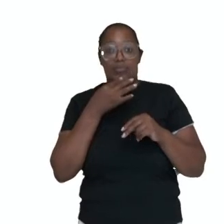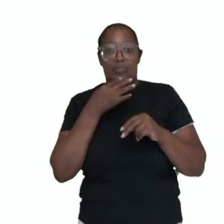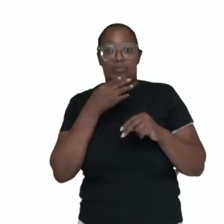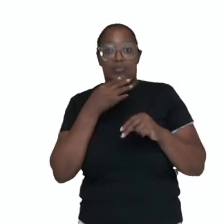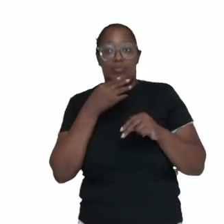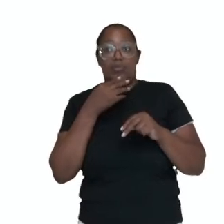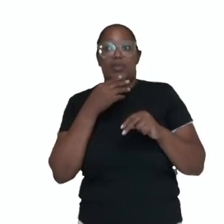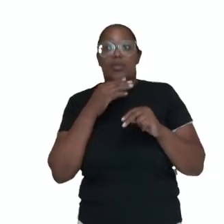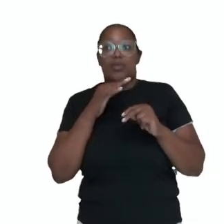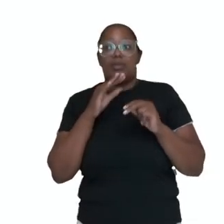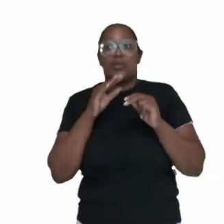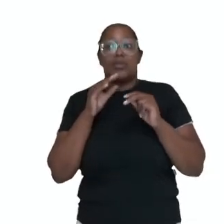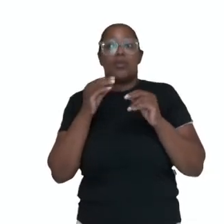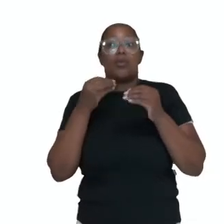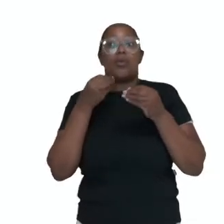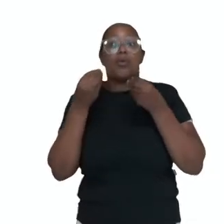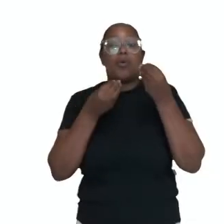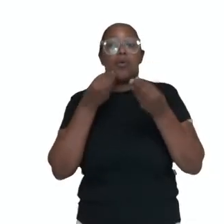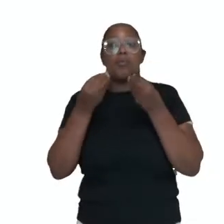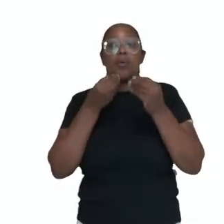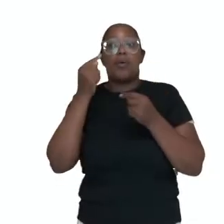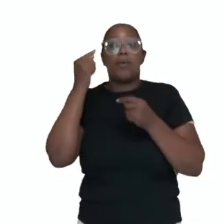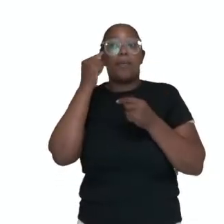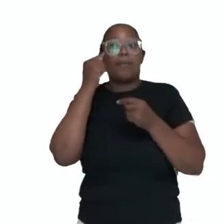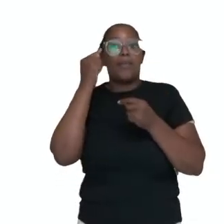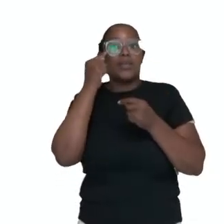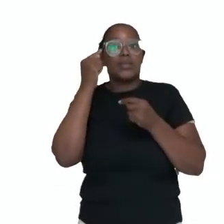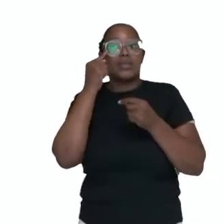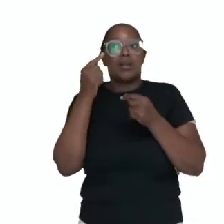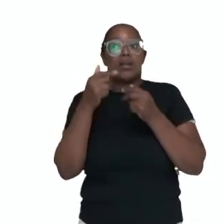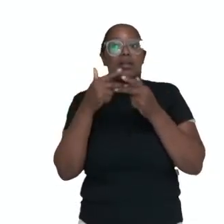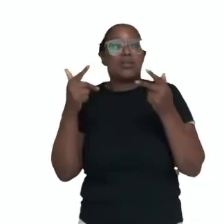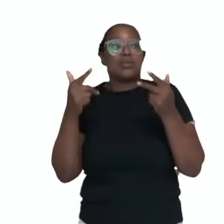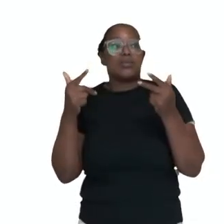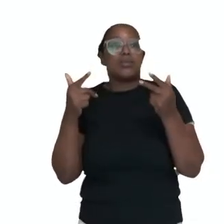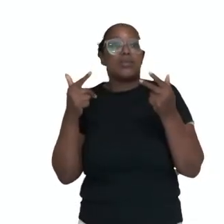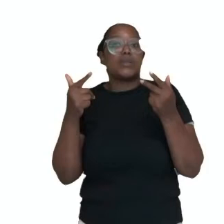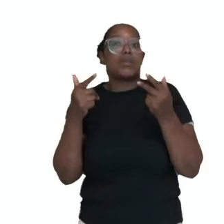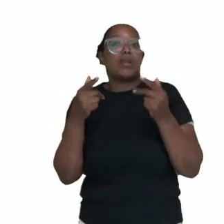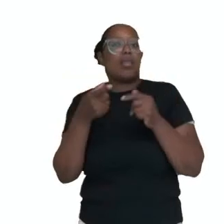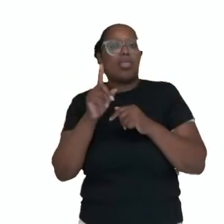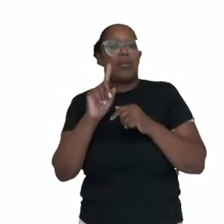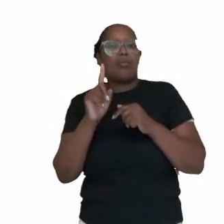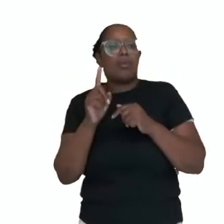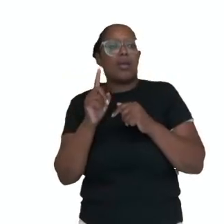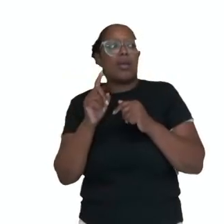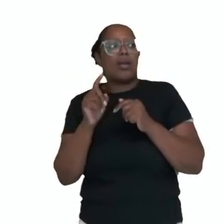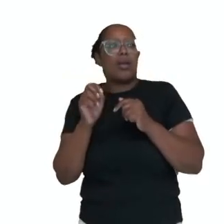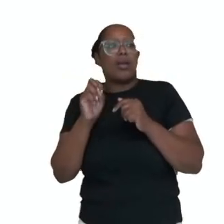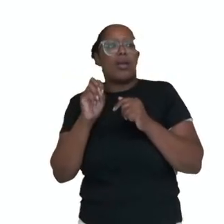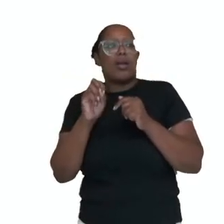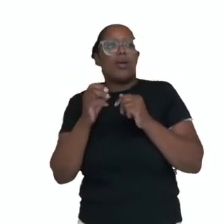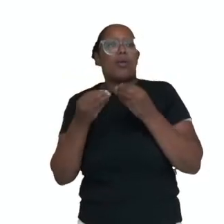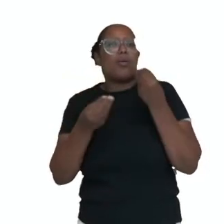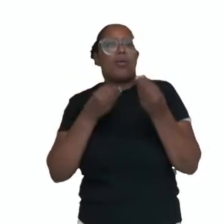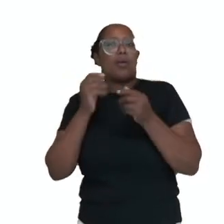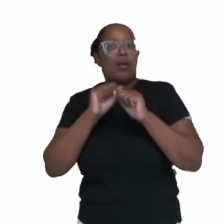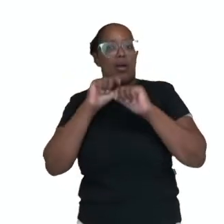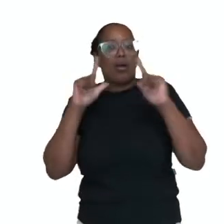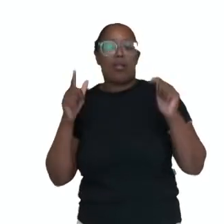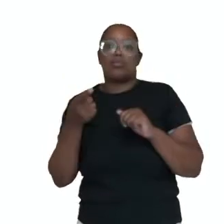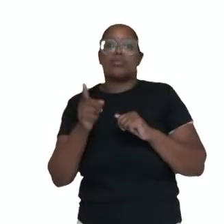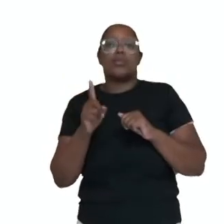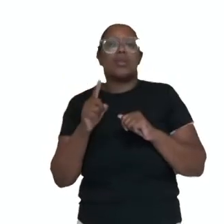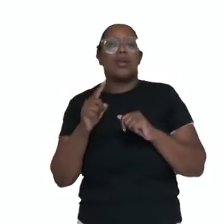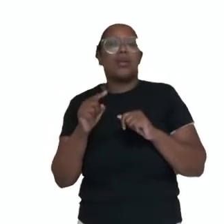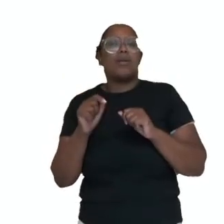é mamífero? Já imaginou um cavalo que não é quadrúpede ou um cavalo que não é herbívoro? Claro que não, né? Que